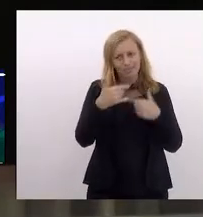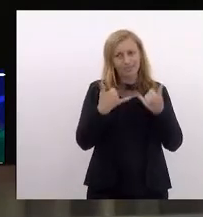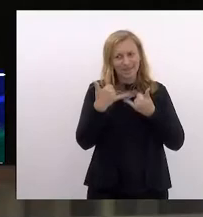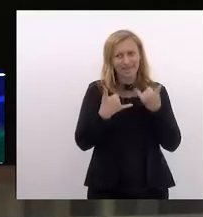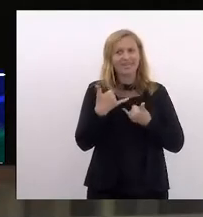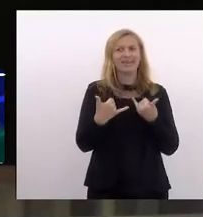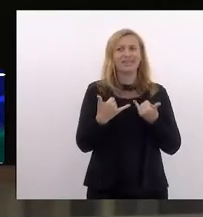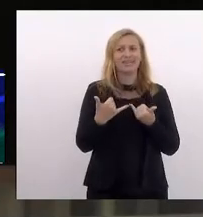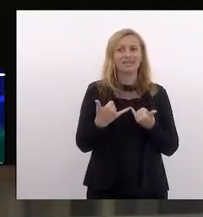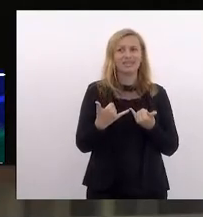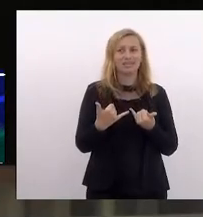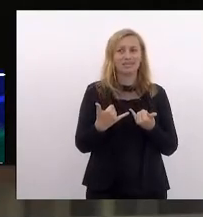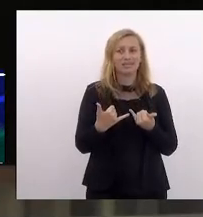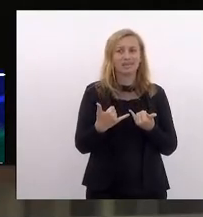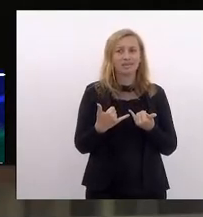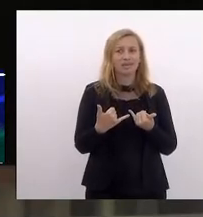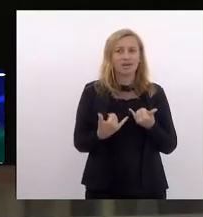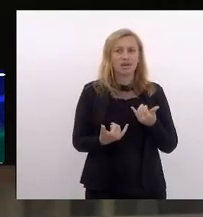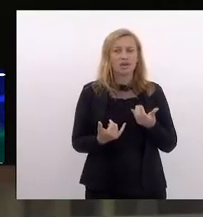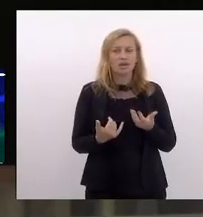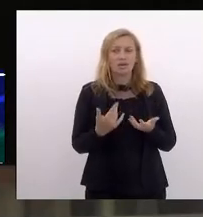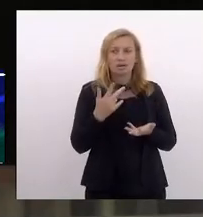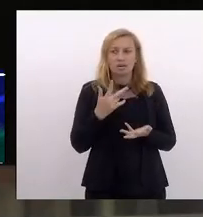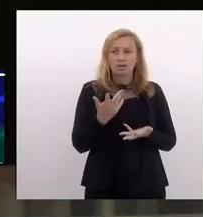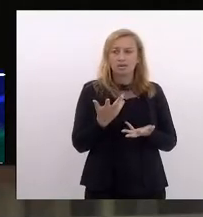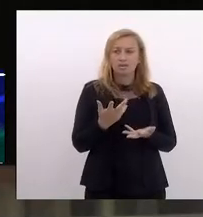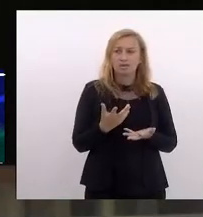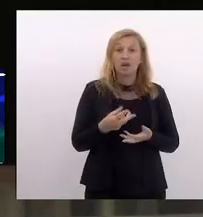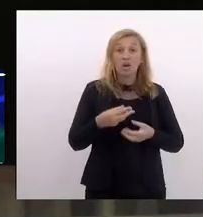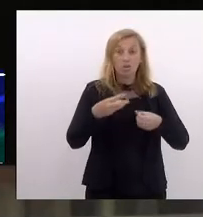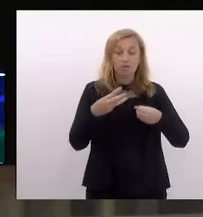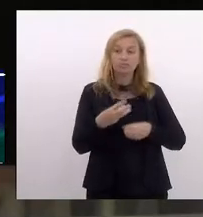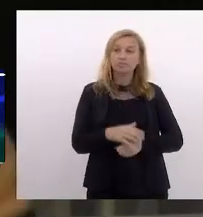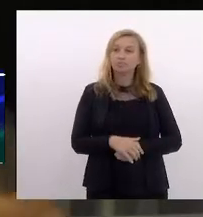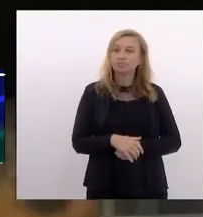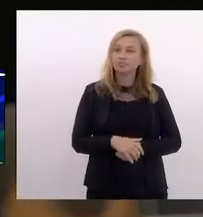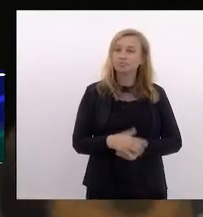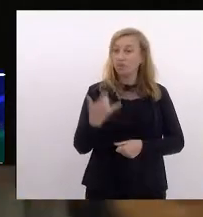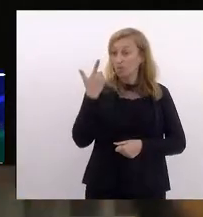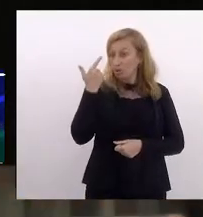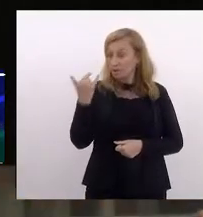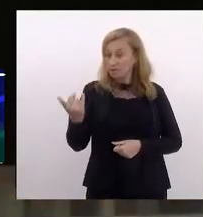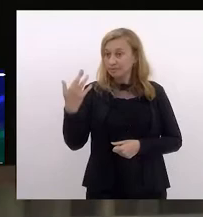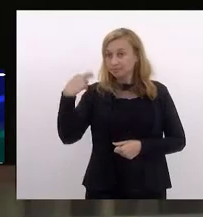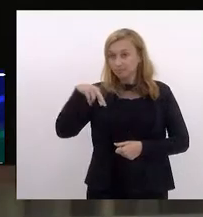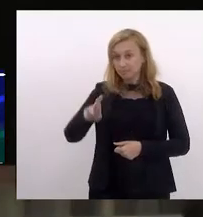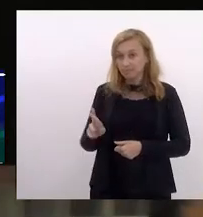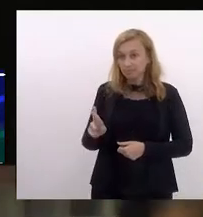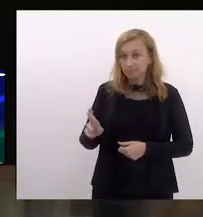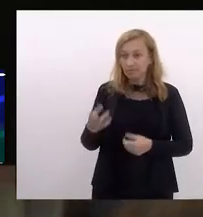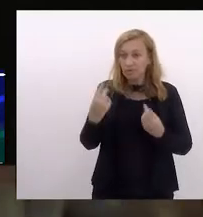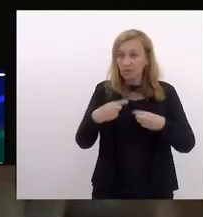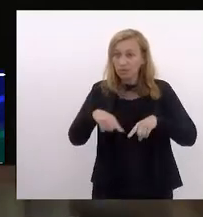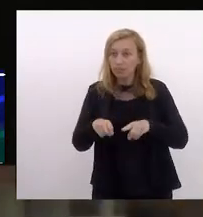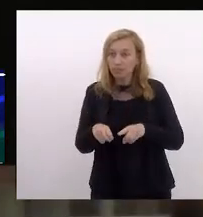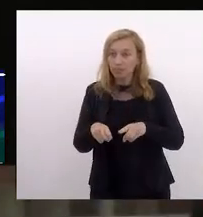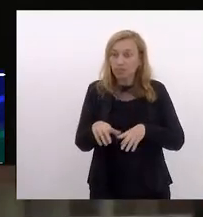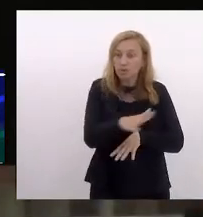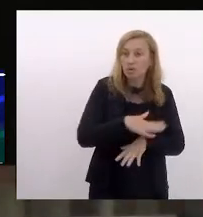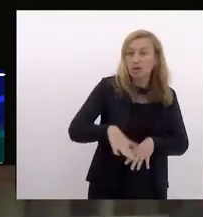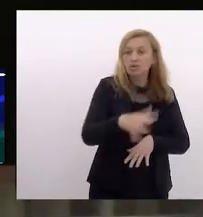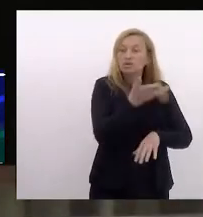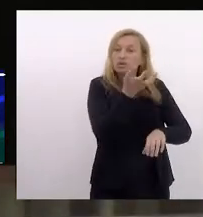tá aqui é uma costura de fumaça eu vou ler o corte o terceiro o assédio religioso deverá ser combatido nos